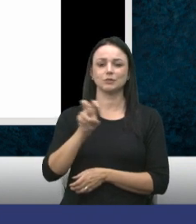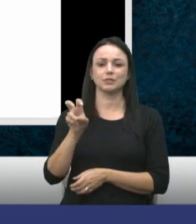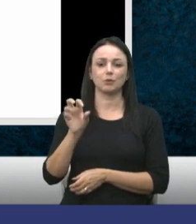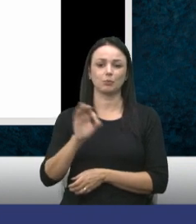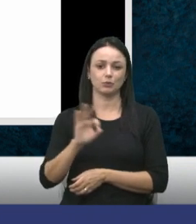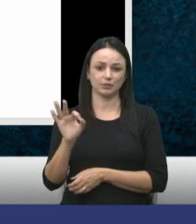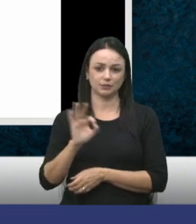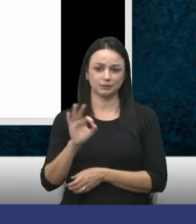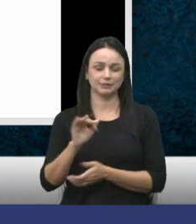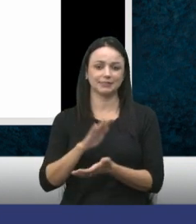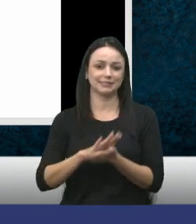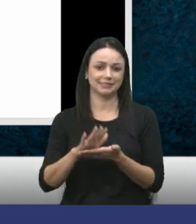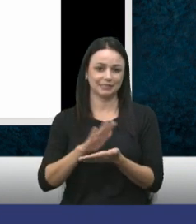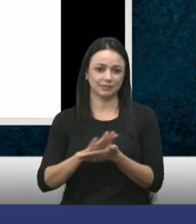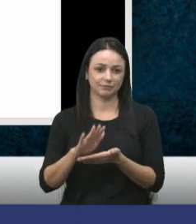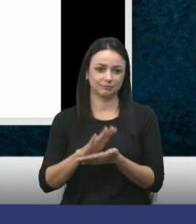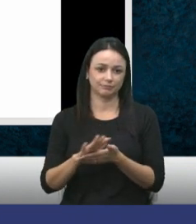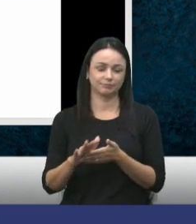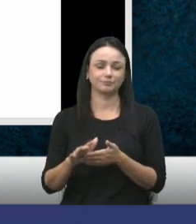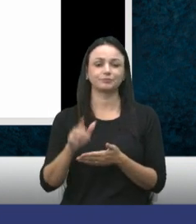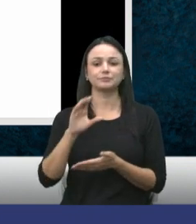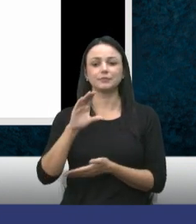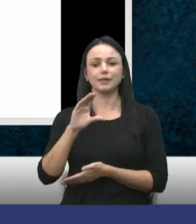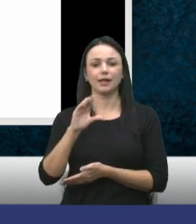6,55% de despesas de capital.